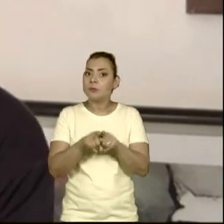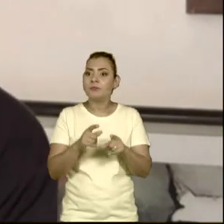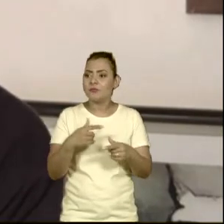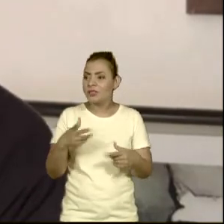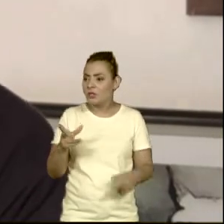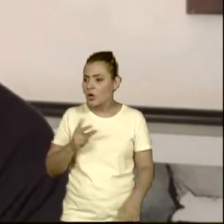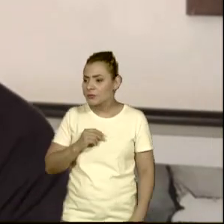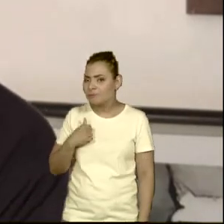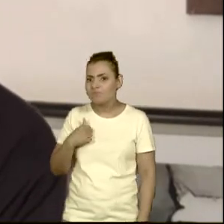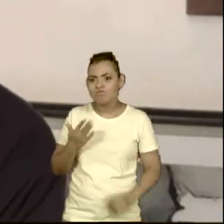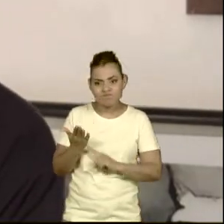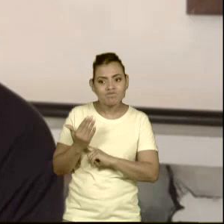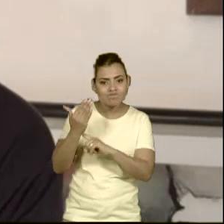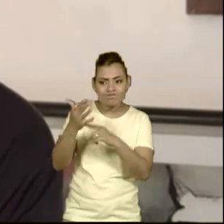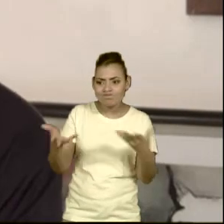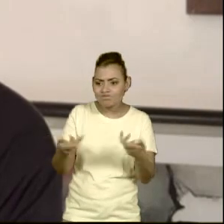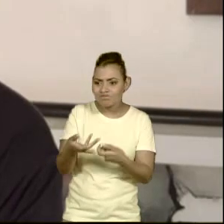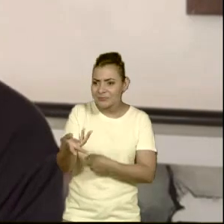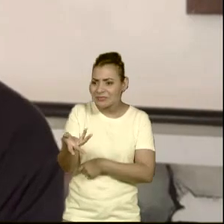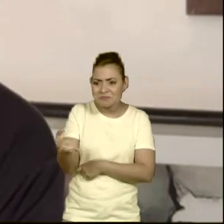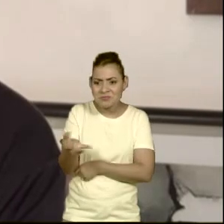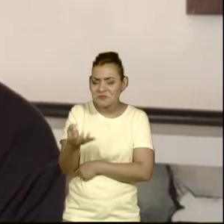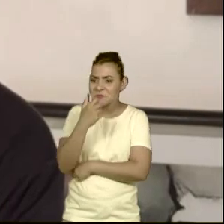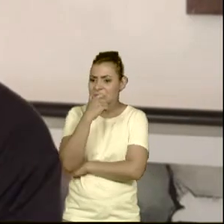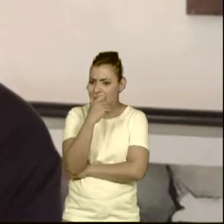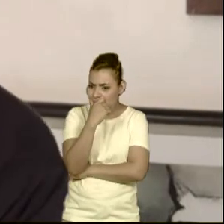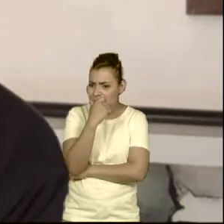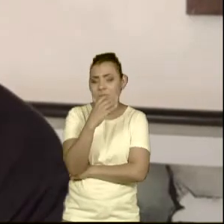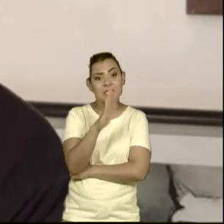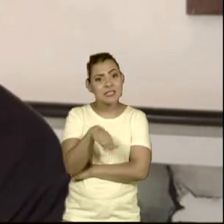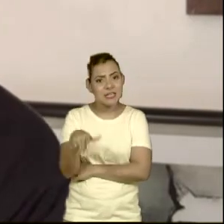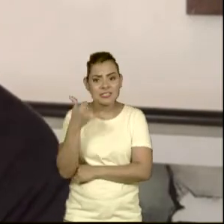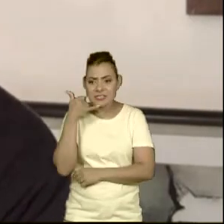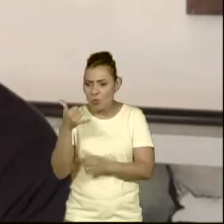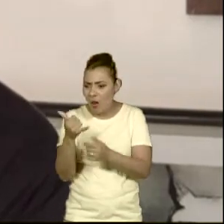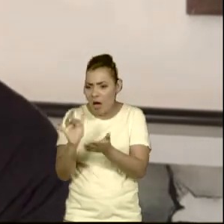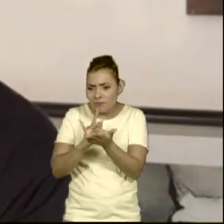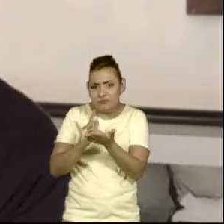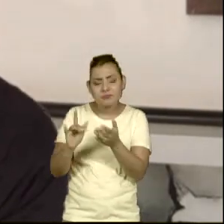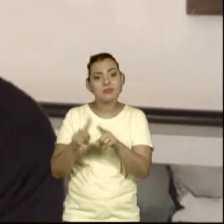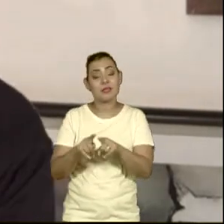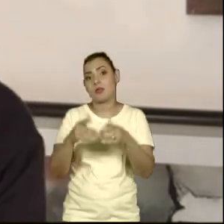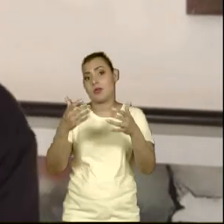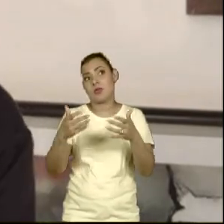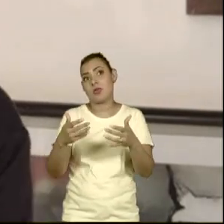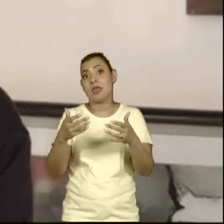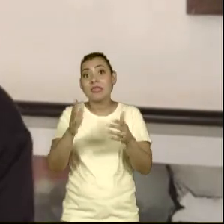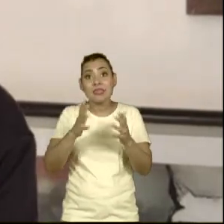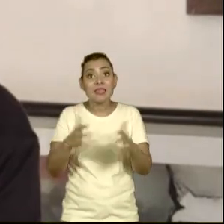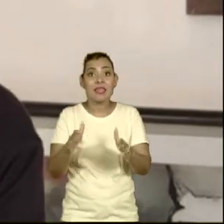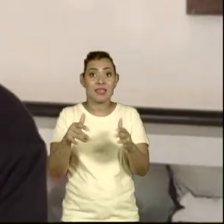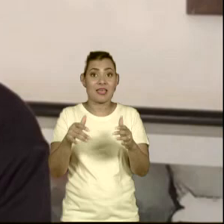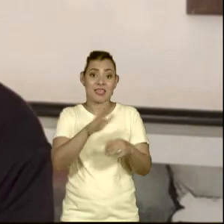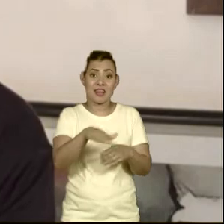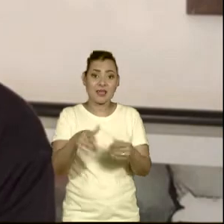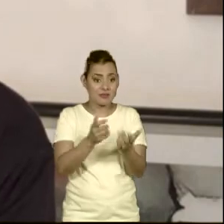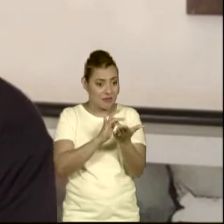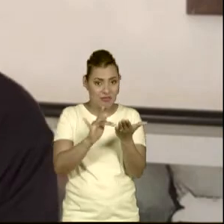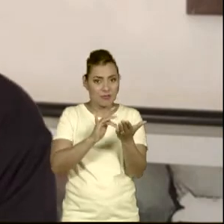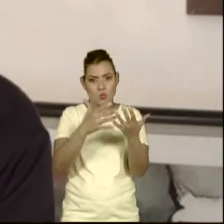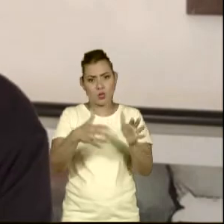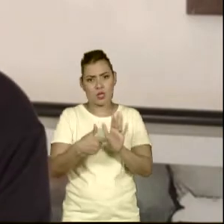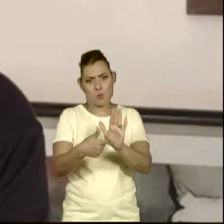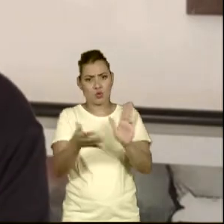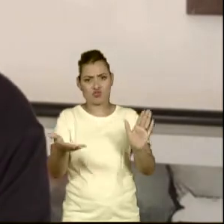puxa, a tecnologia está aí tão presente, crianças com celulares, embora não queria mostrar crianças com celulares no programa,